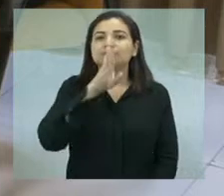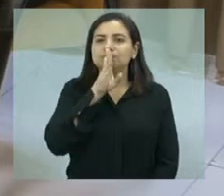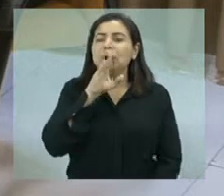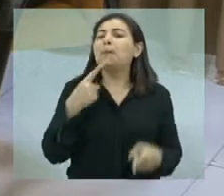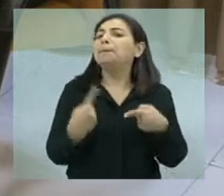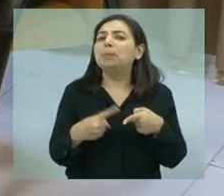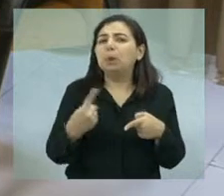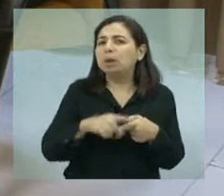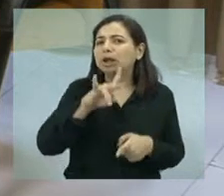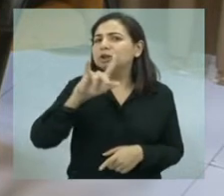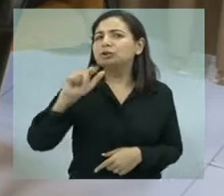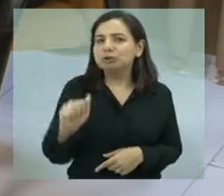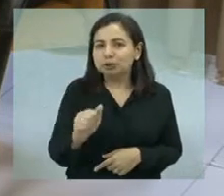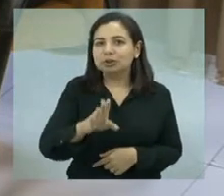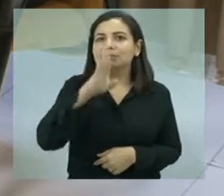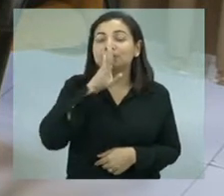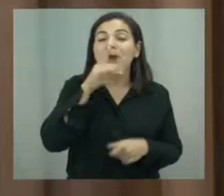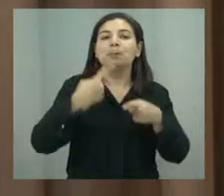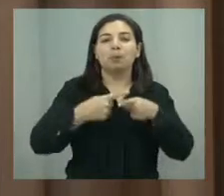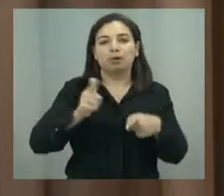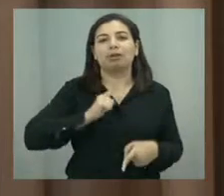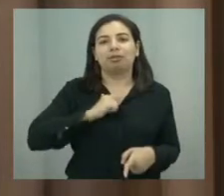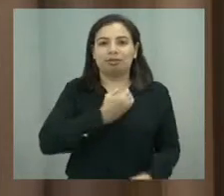Dia do Silêncio? Porque existem